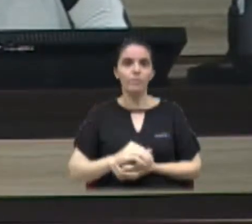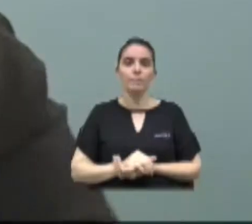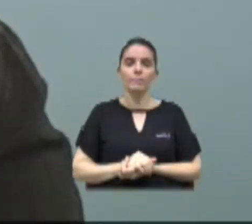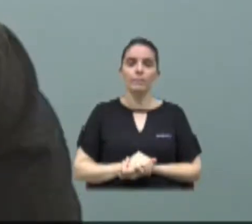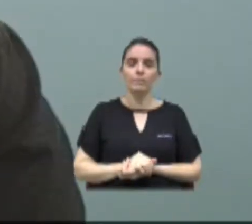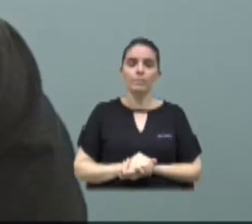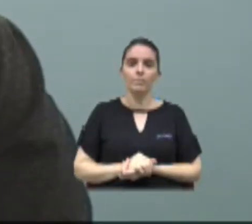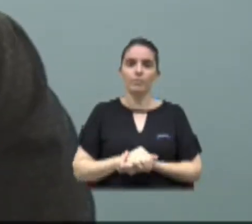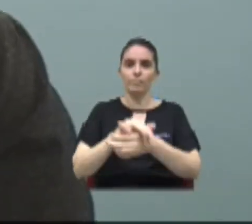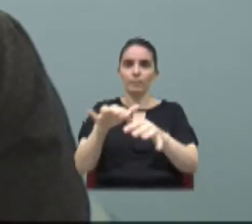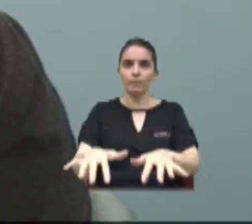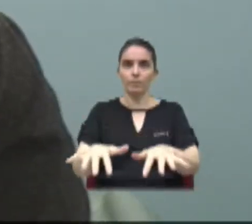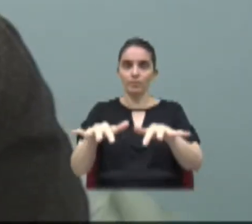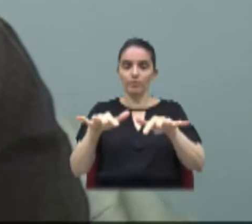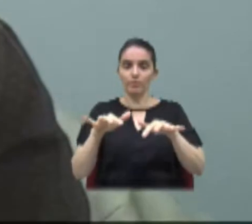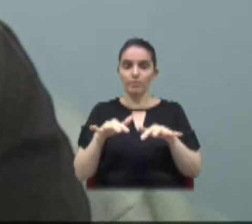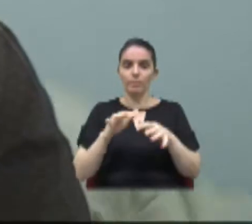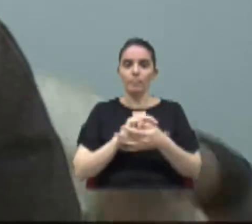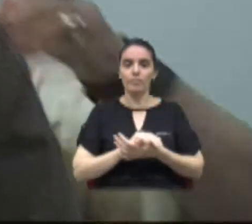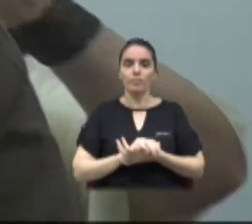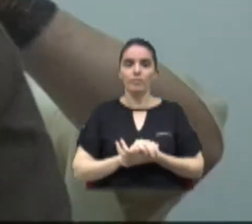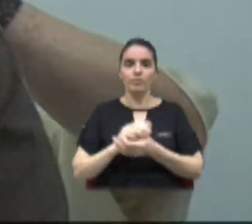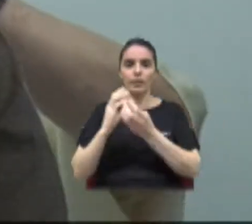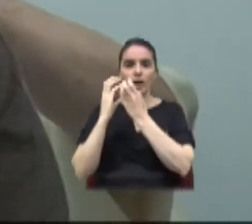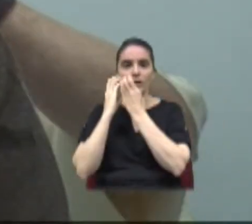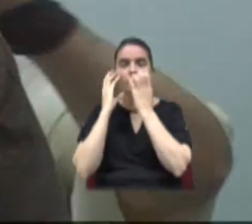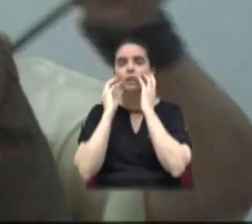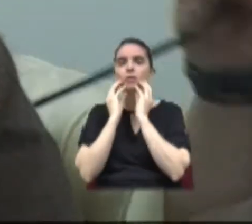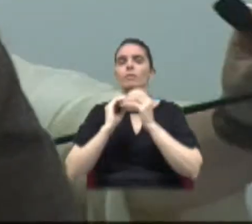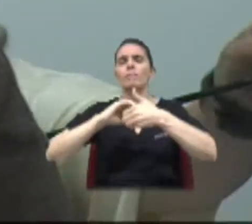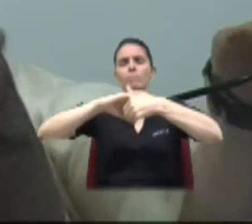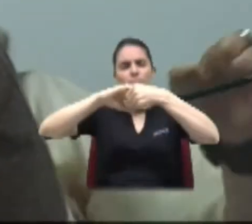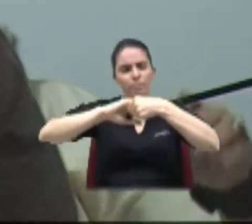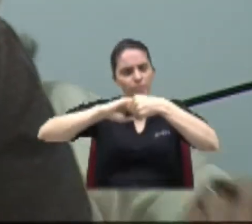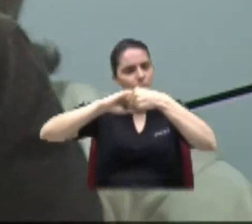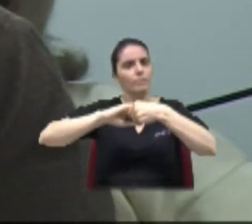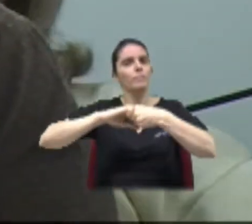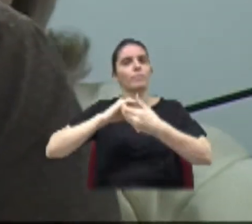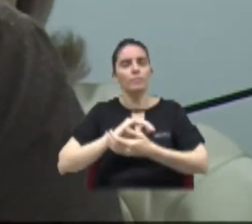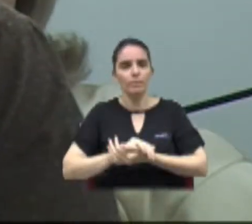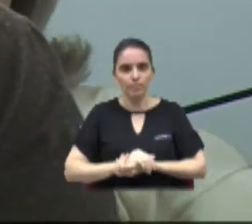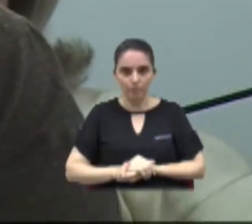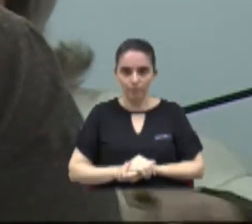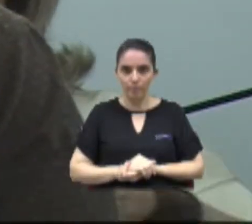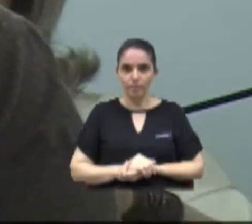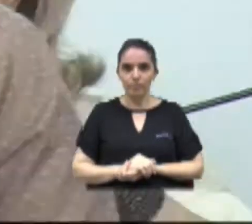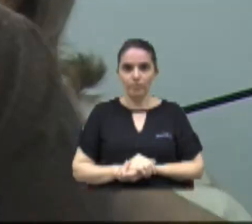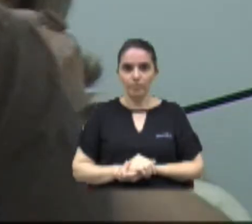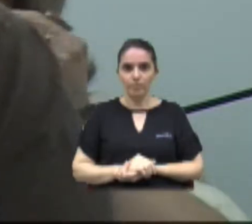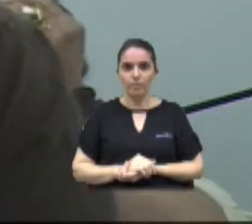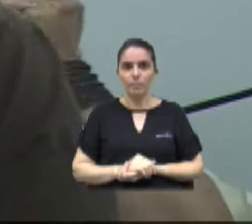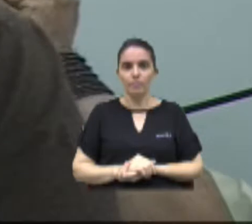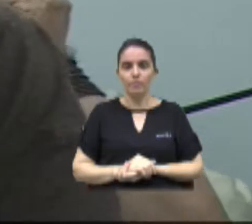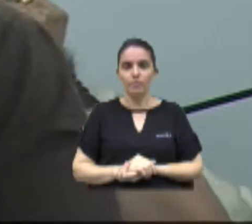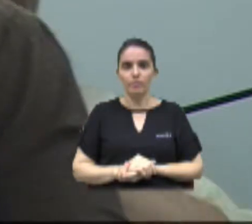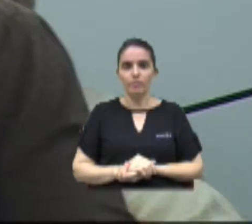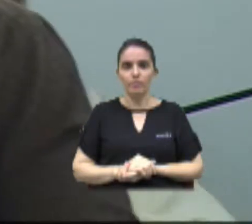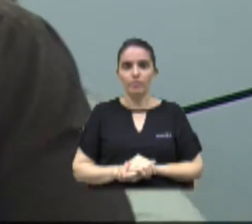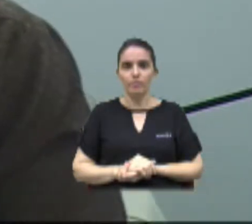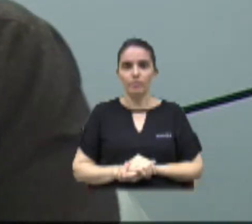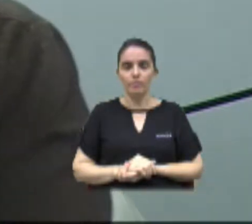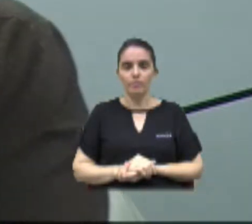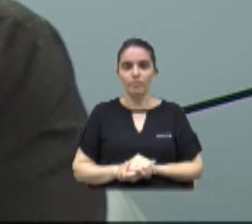quiserem uma cópia, para a gente ter oficialmente, e vai estar tramitando aqui na casa. Parabéns pela sua iniciativa e é muito importante para nós